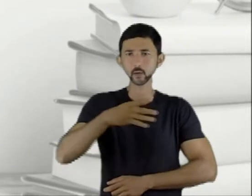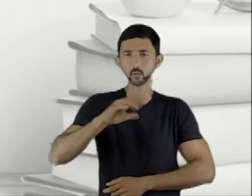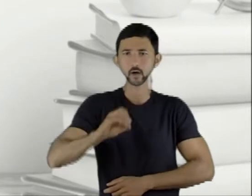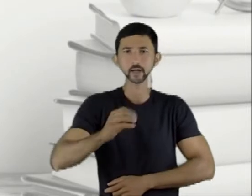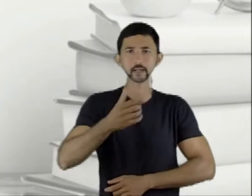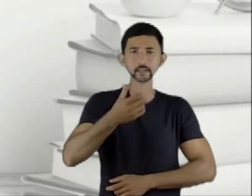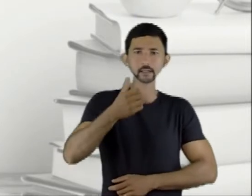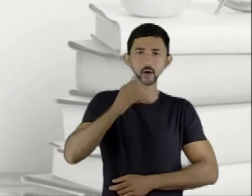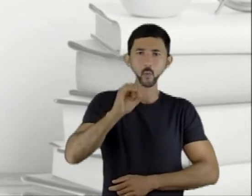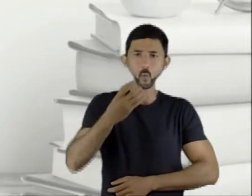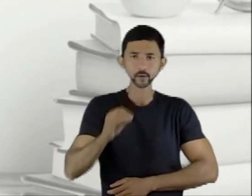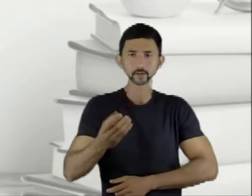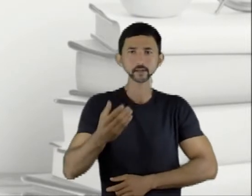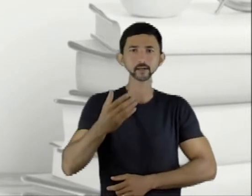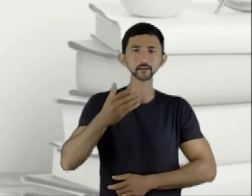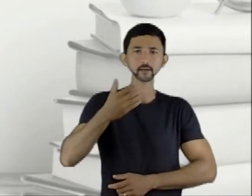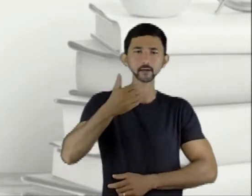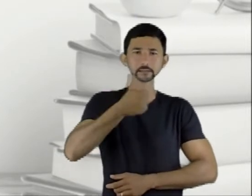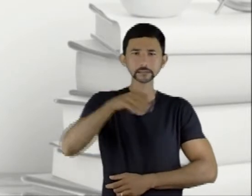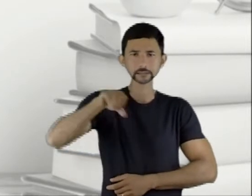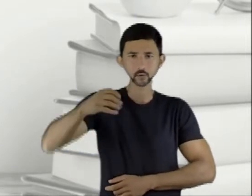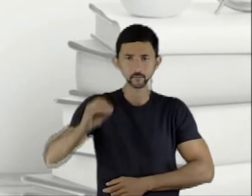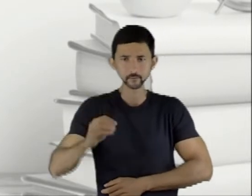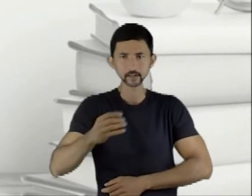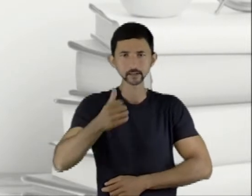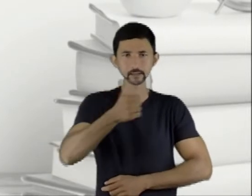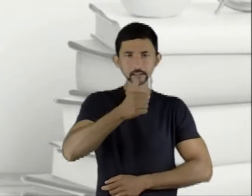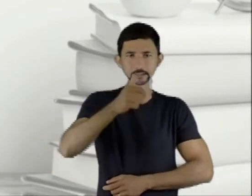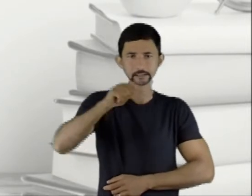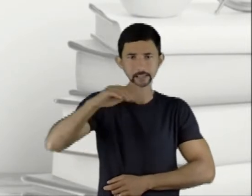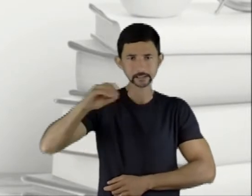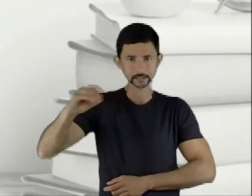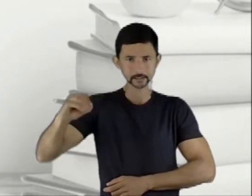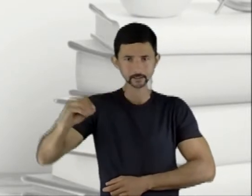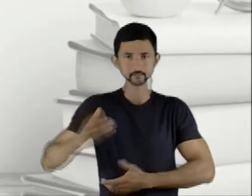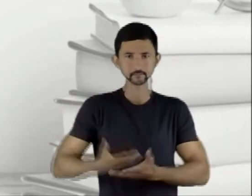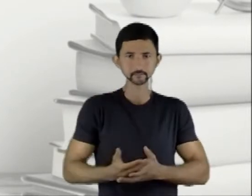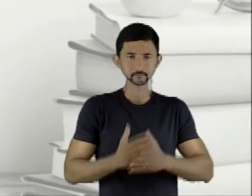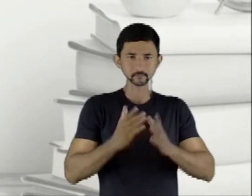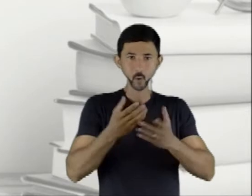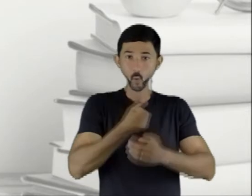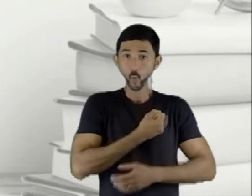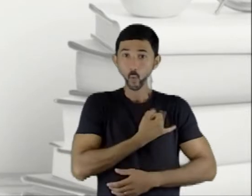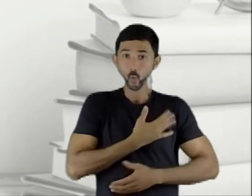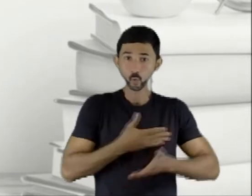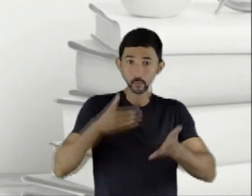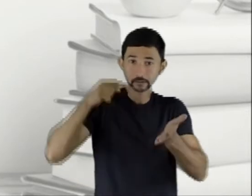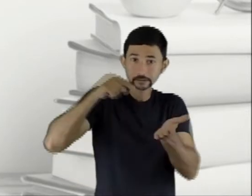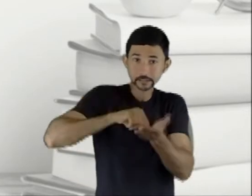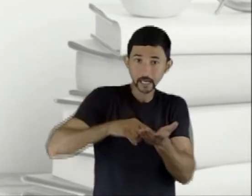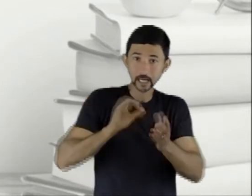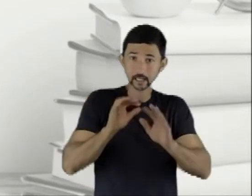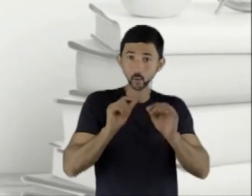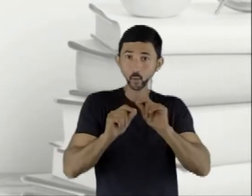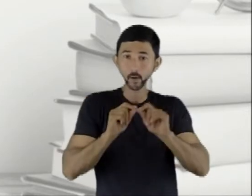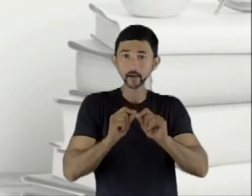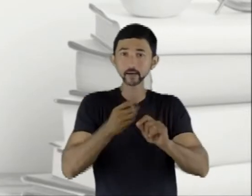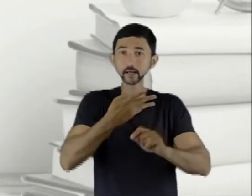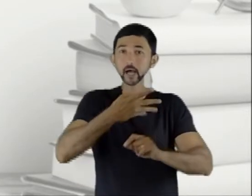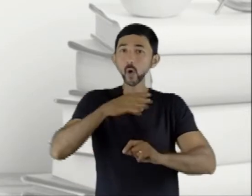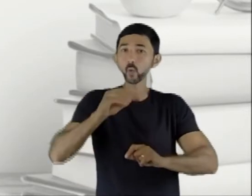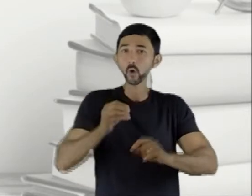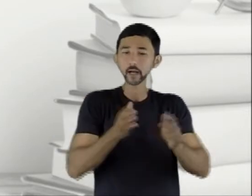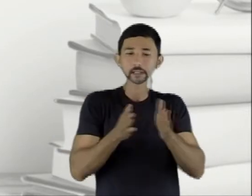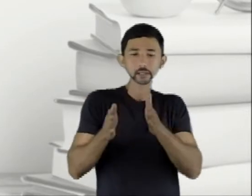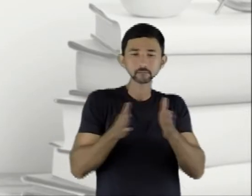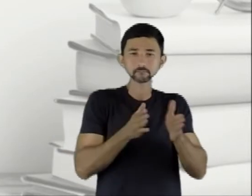700. O termo central é o 40, certo? Então, a gente vai considerar que o 40